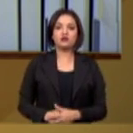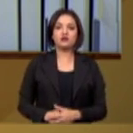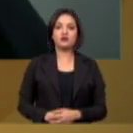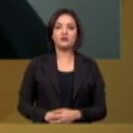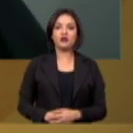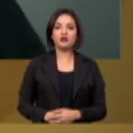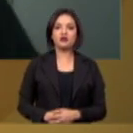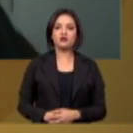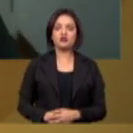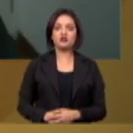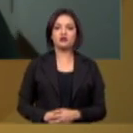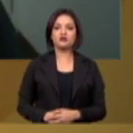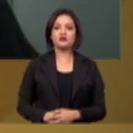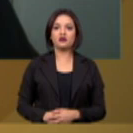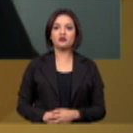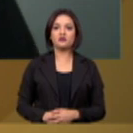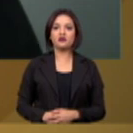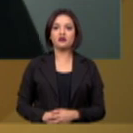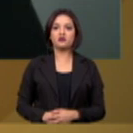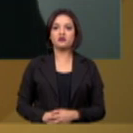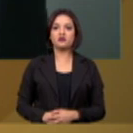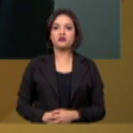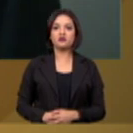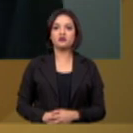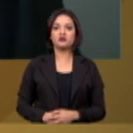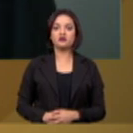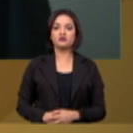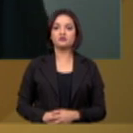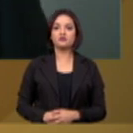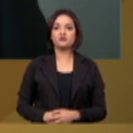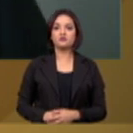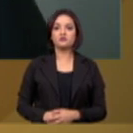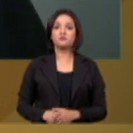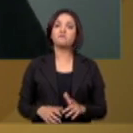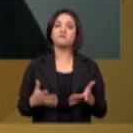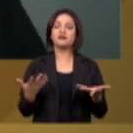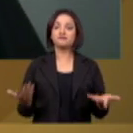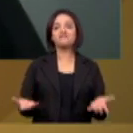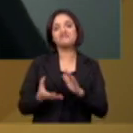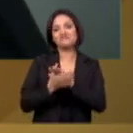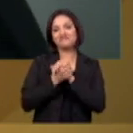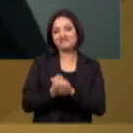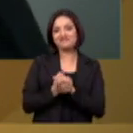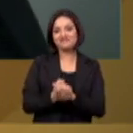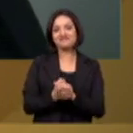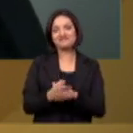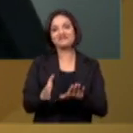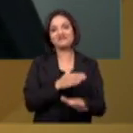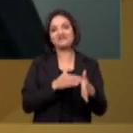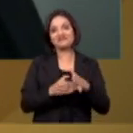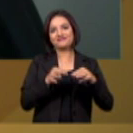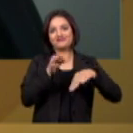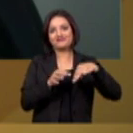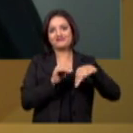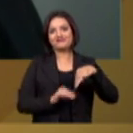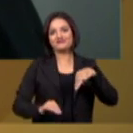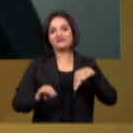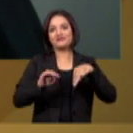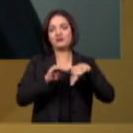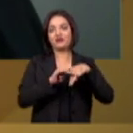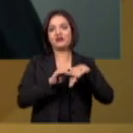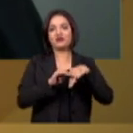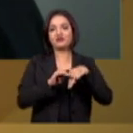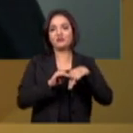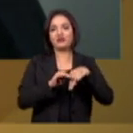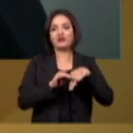linha milhões por ano caso da república eu me